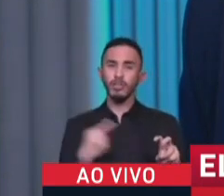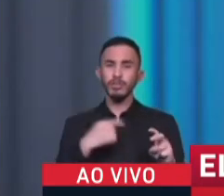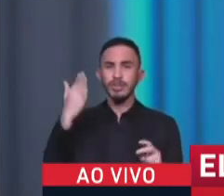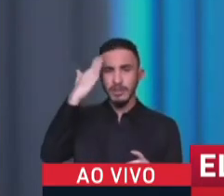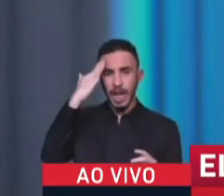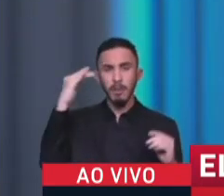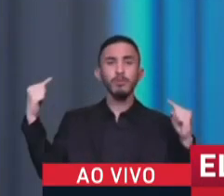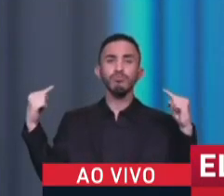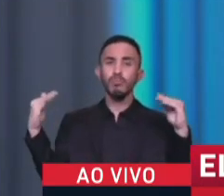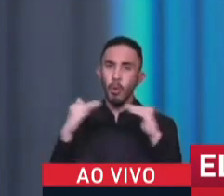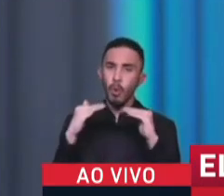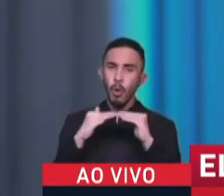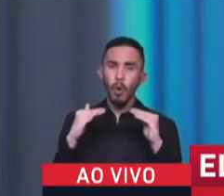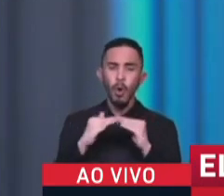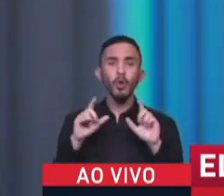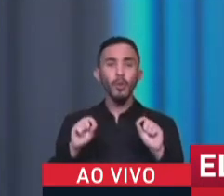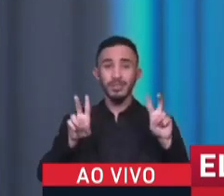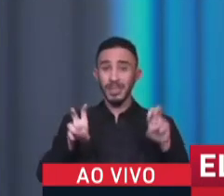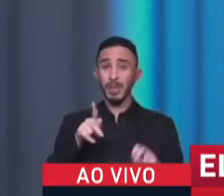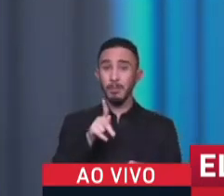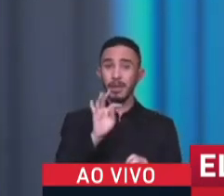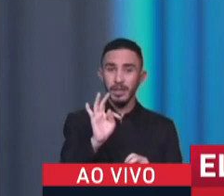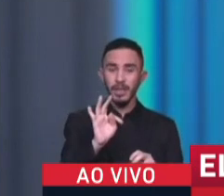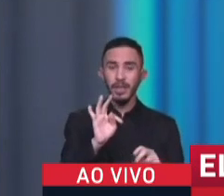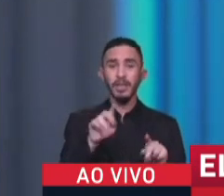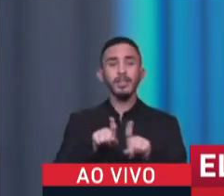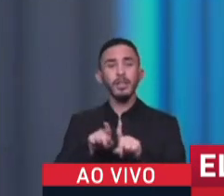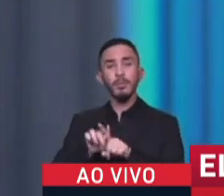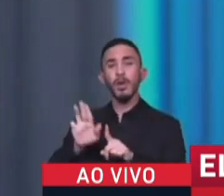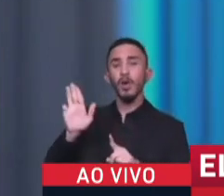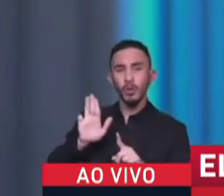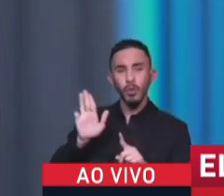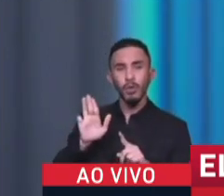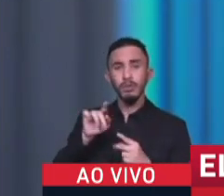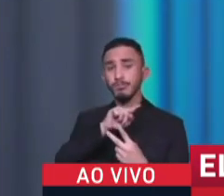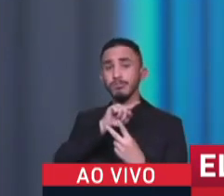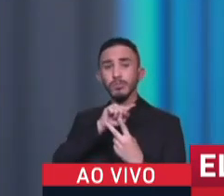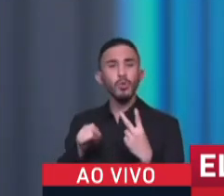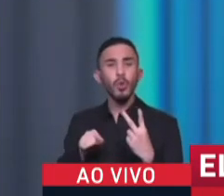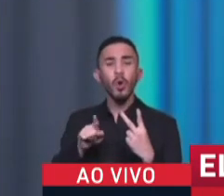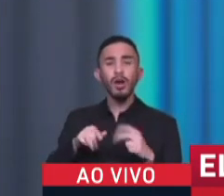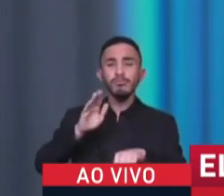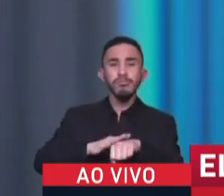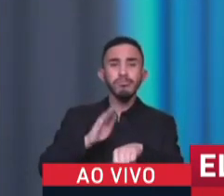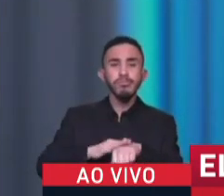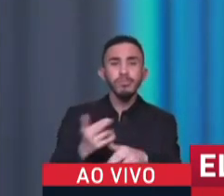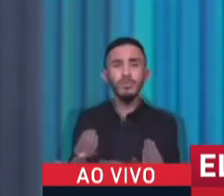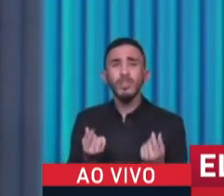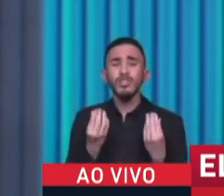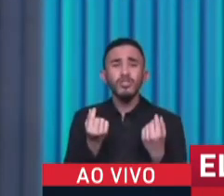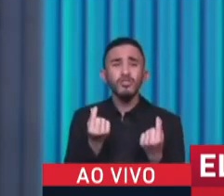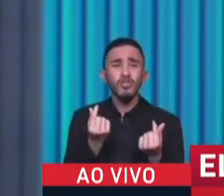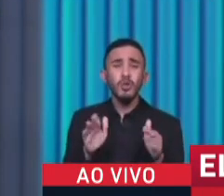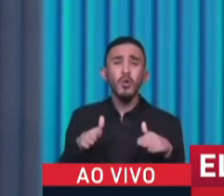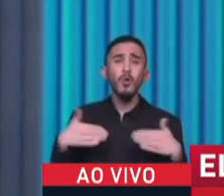É pegar lama, jogar no Bolsonaro e ele tem que tirar a lama e depois falar das propostas dele. Quer